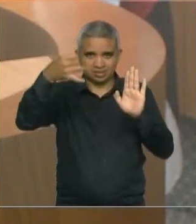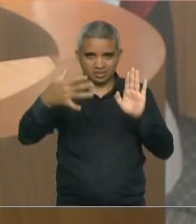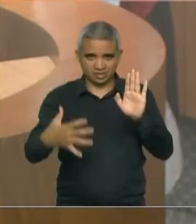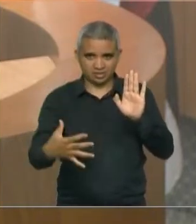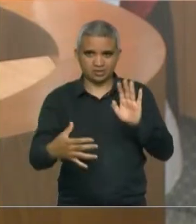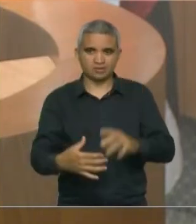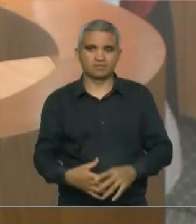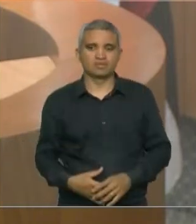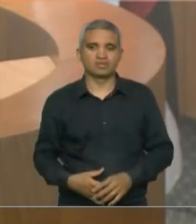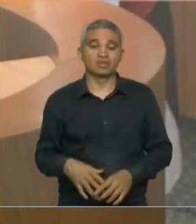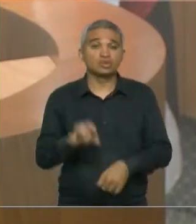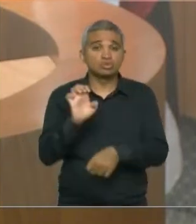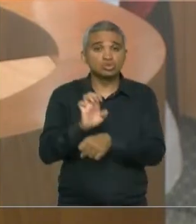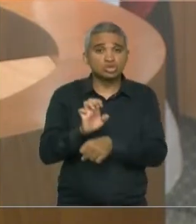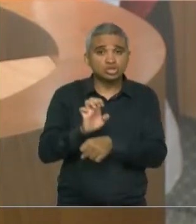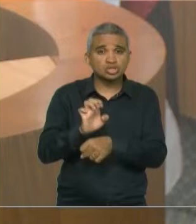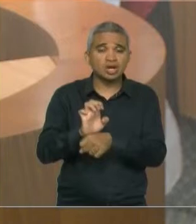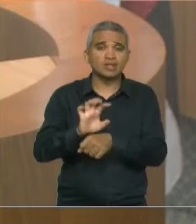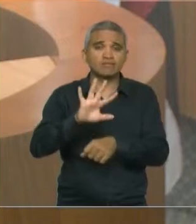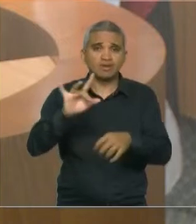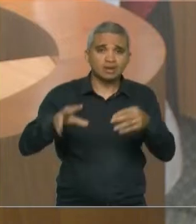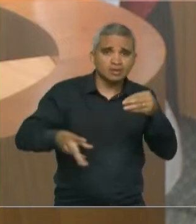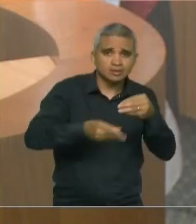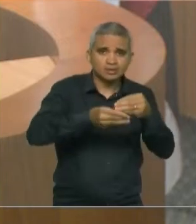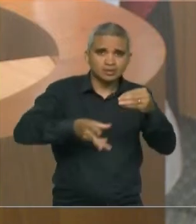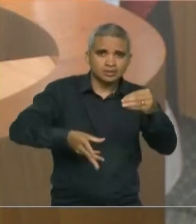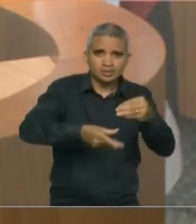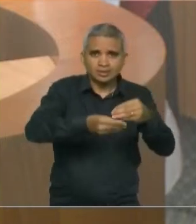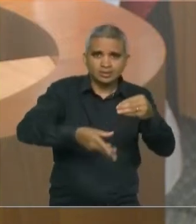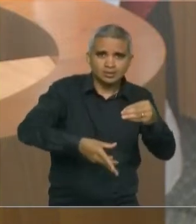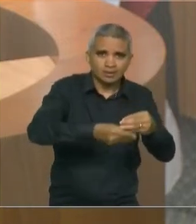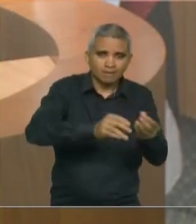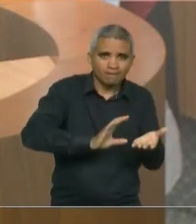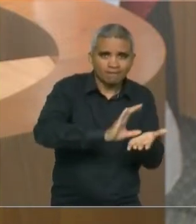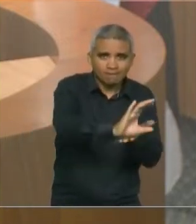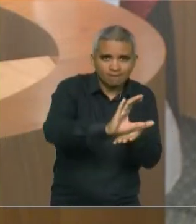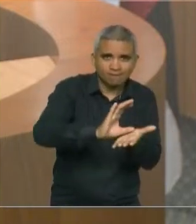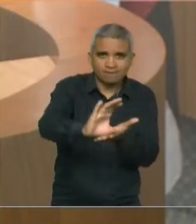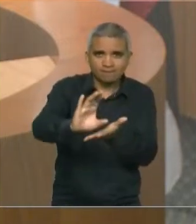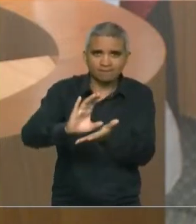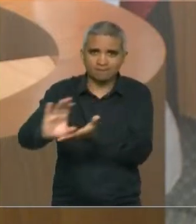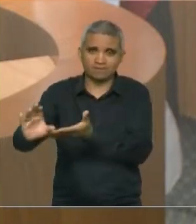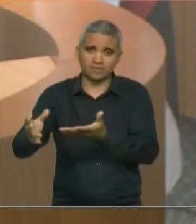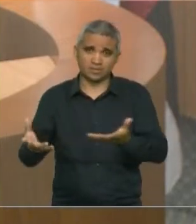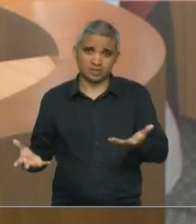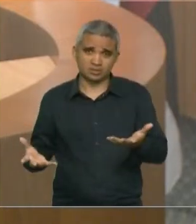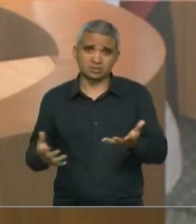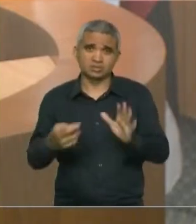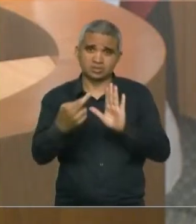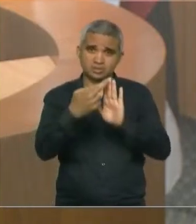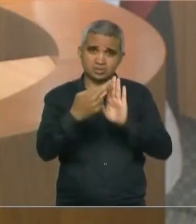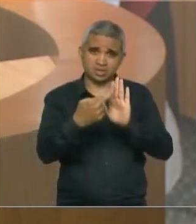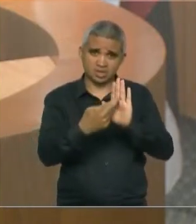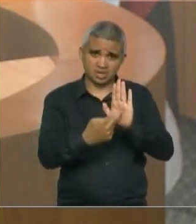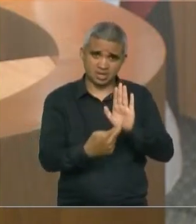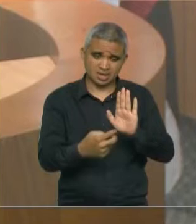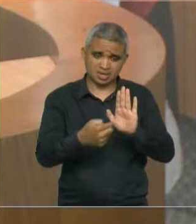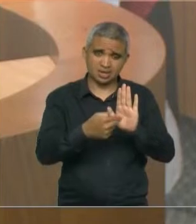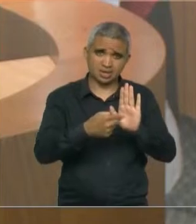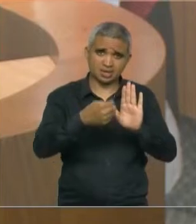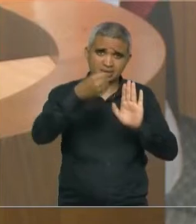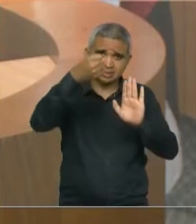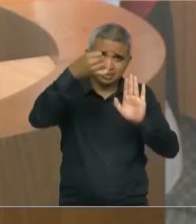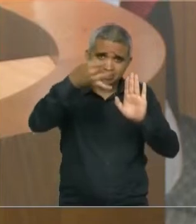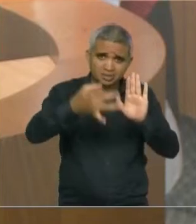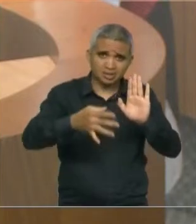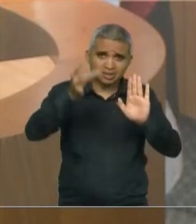vai contribuir, aquela contribuição será, excedente será do Estado. É aí o regimento interno é que vai dizer, a